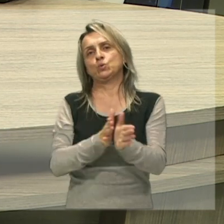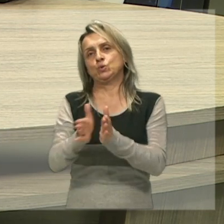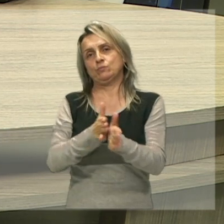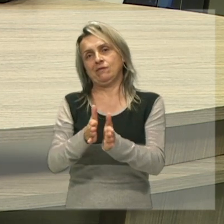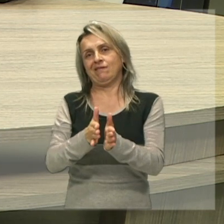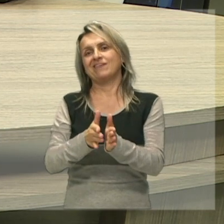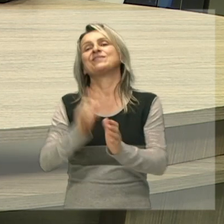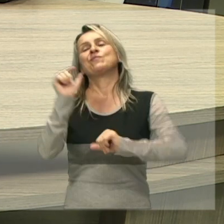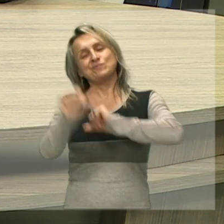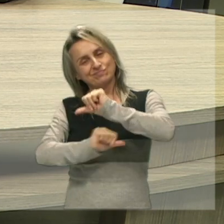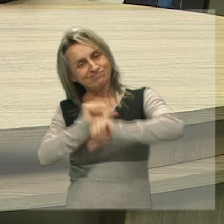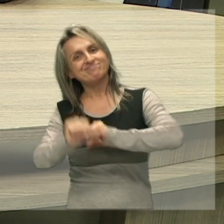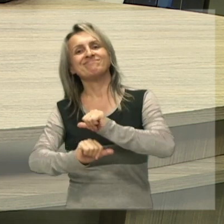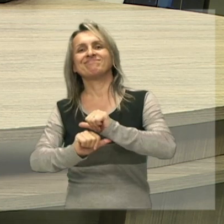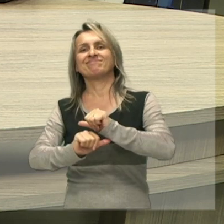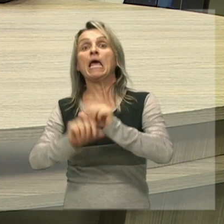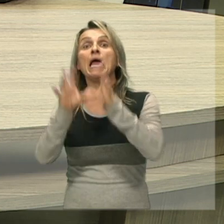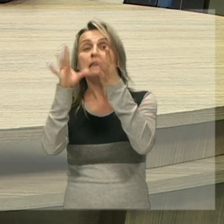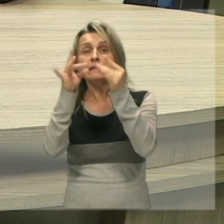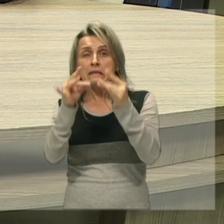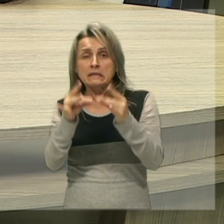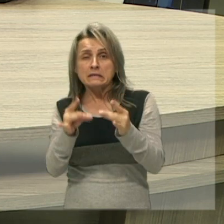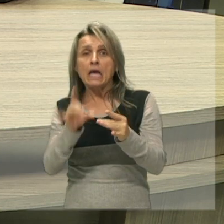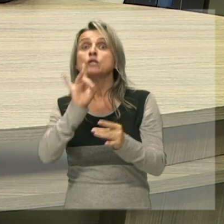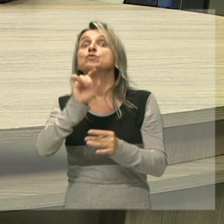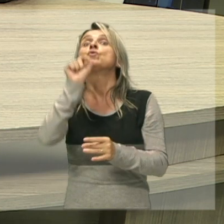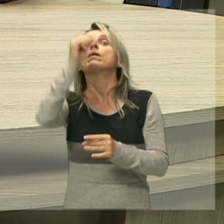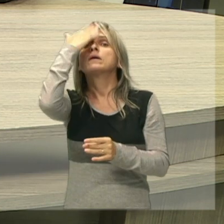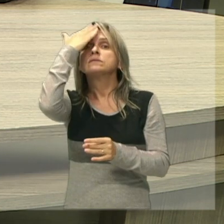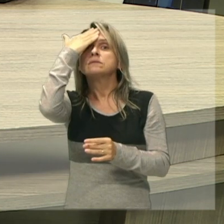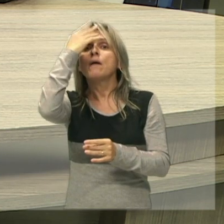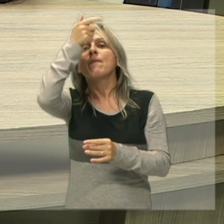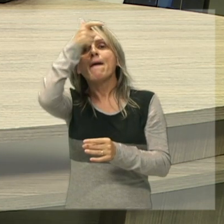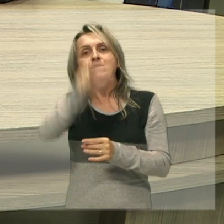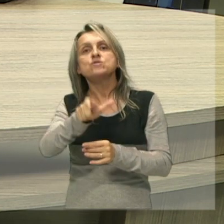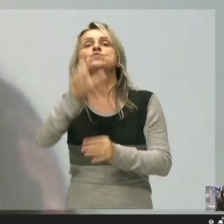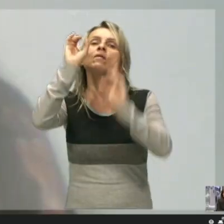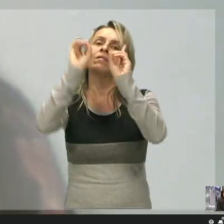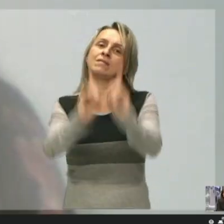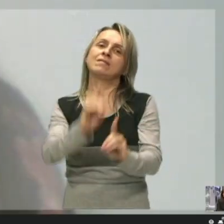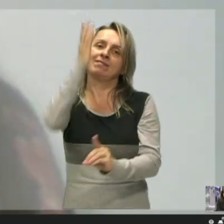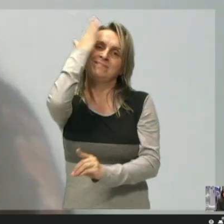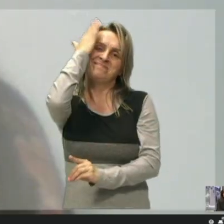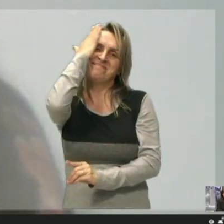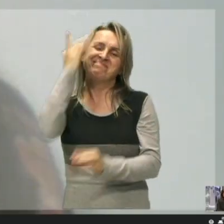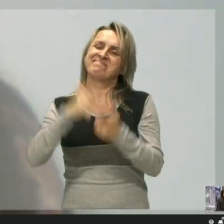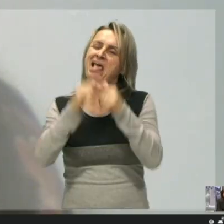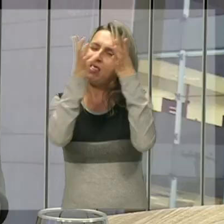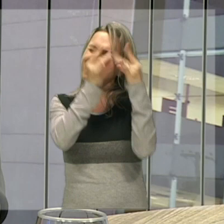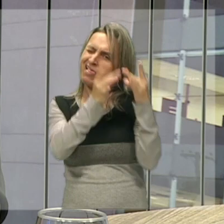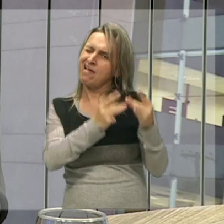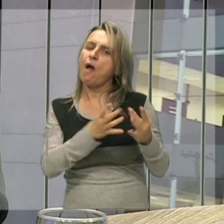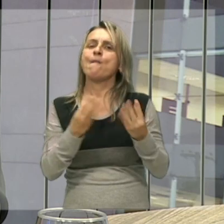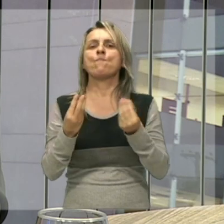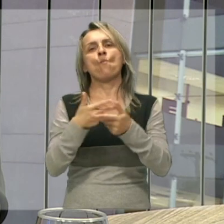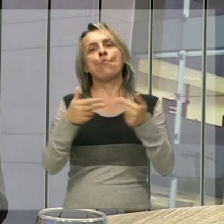tão difícil você ter um olhar acessível, porque são muitos detalhes, é muito complexo. E